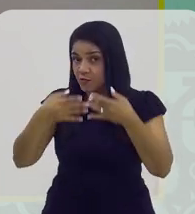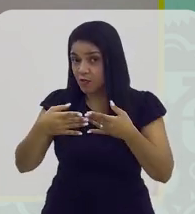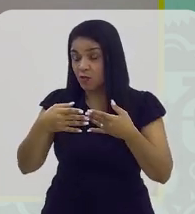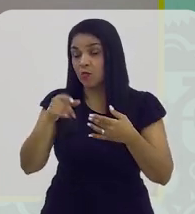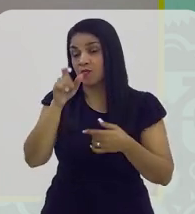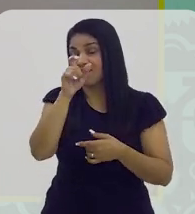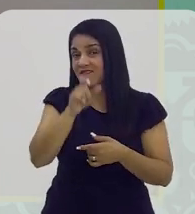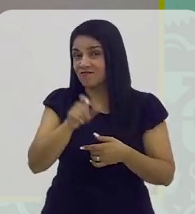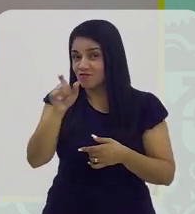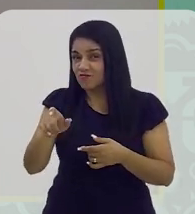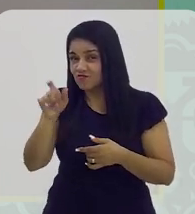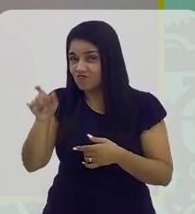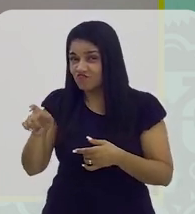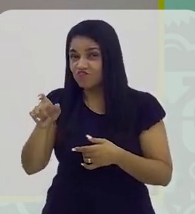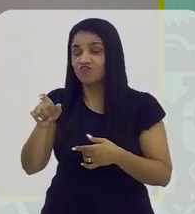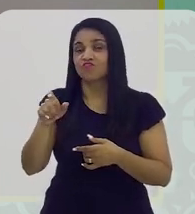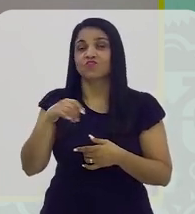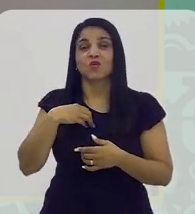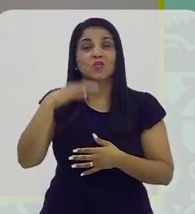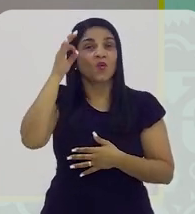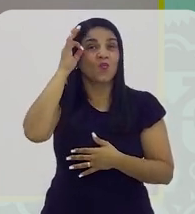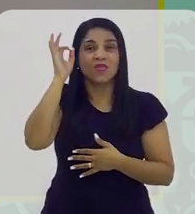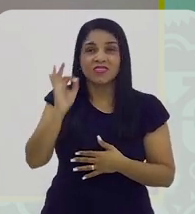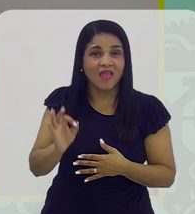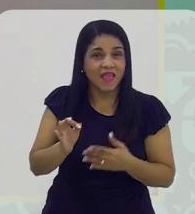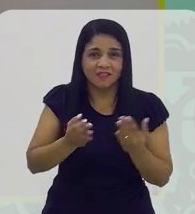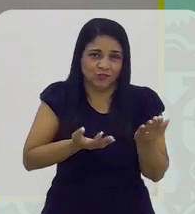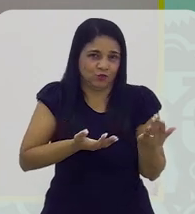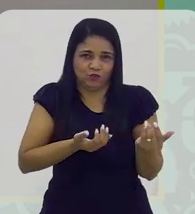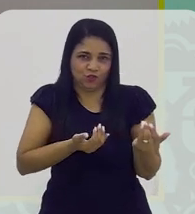eles não entenderem, eles não têm, assim, a gente já